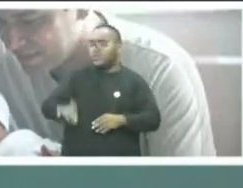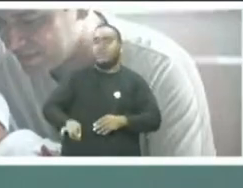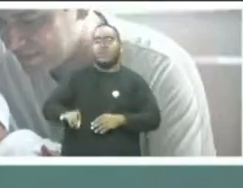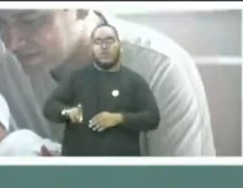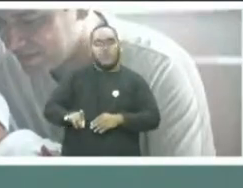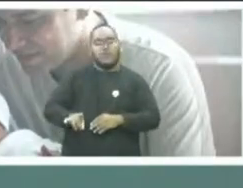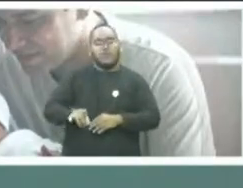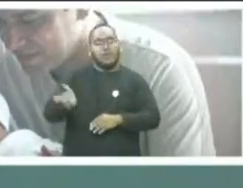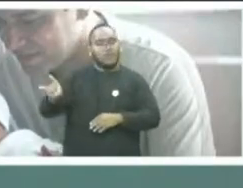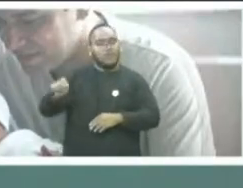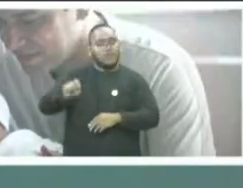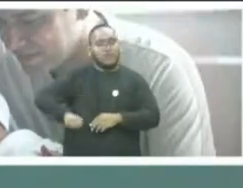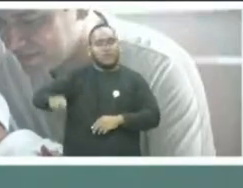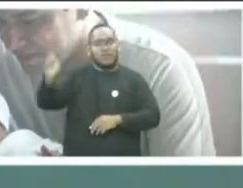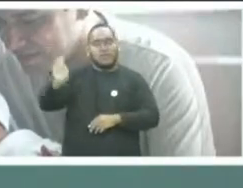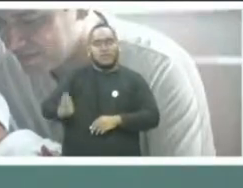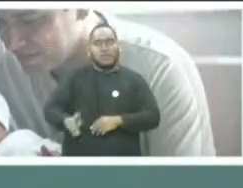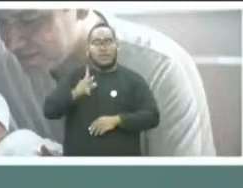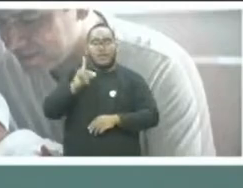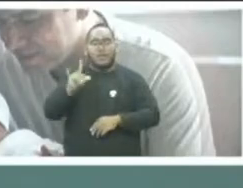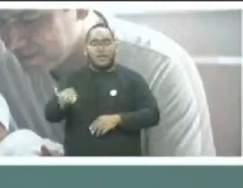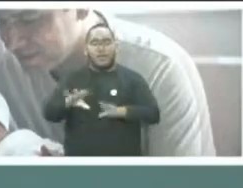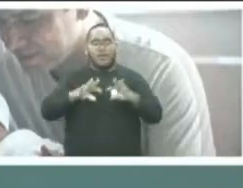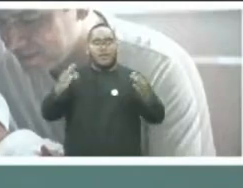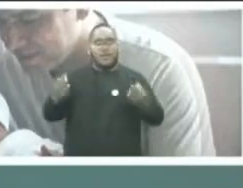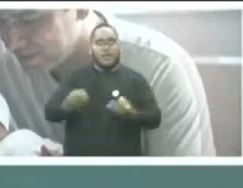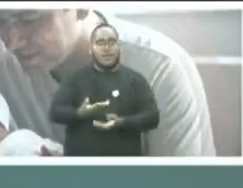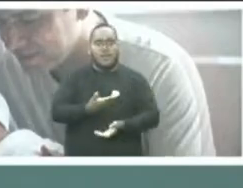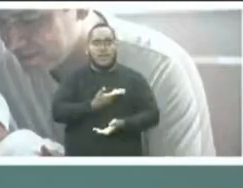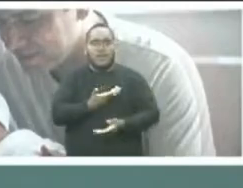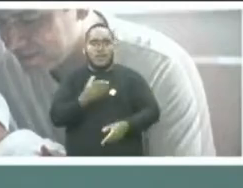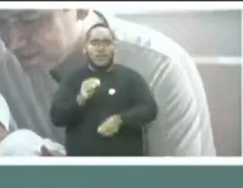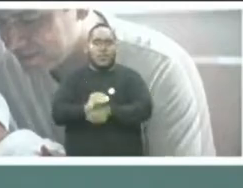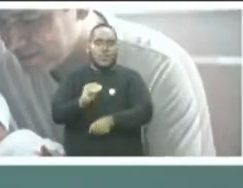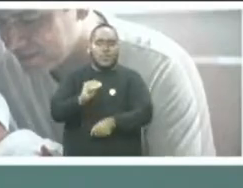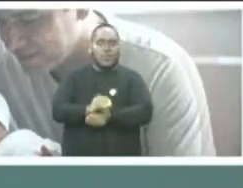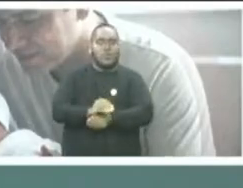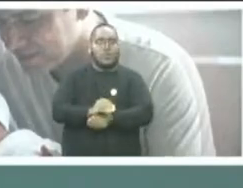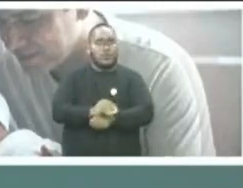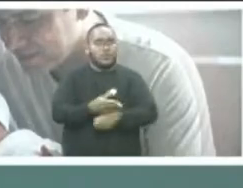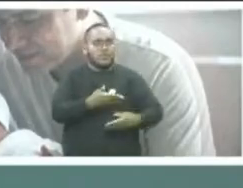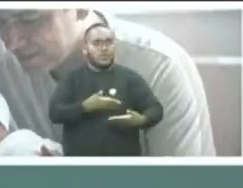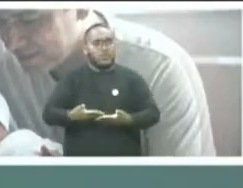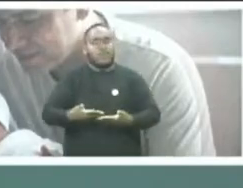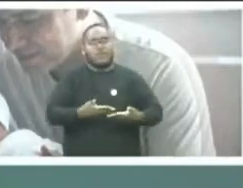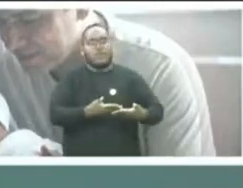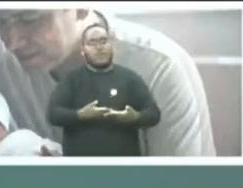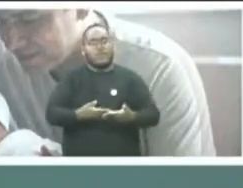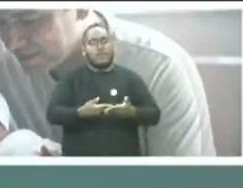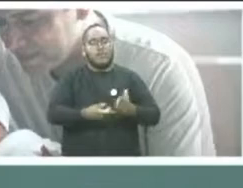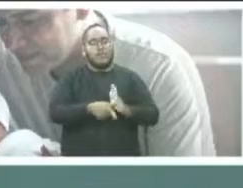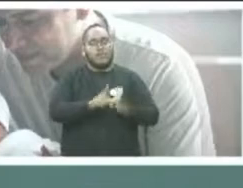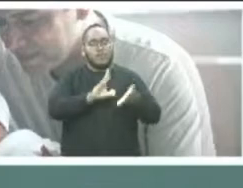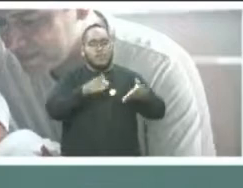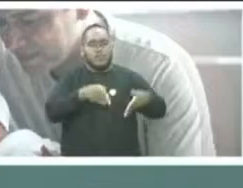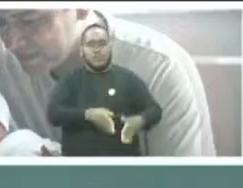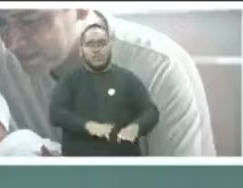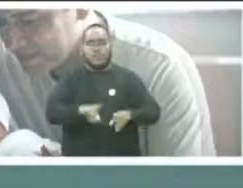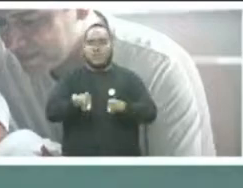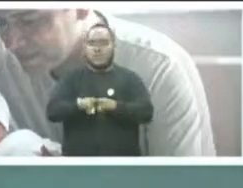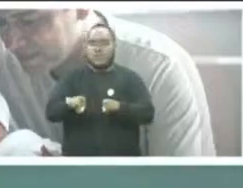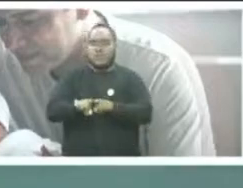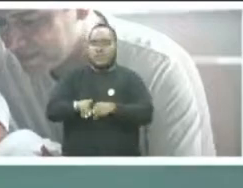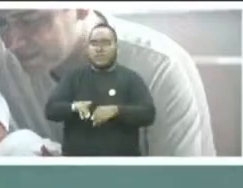Associação Brasileira de Pais, Familiares, Amigos e Cuidadores de Bebês Prematuros, membro do Comitê da Organização Mundial